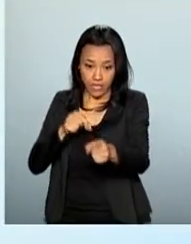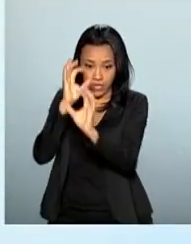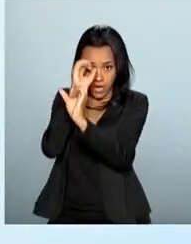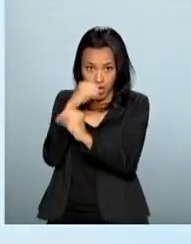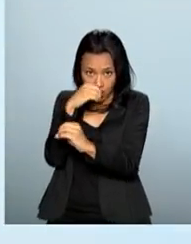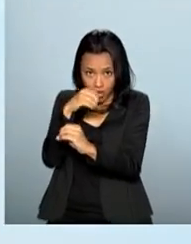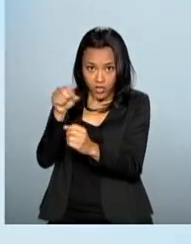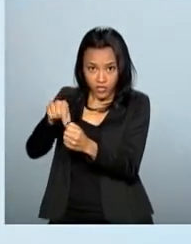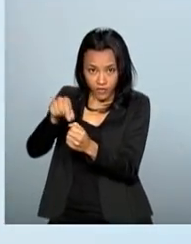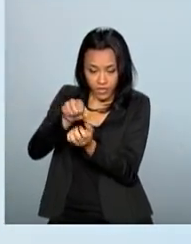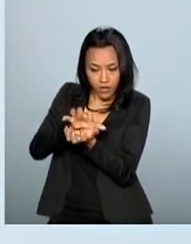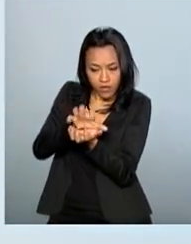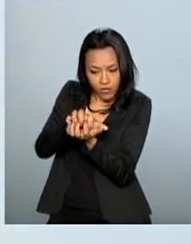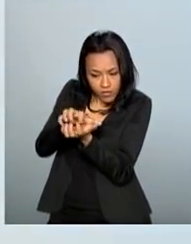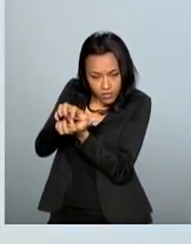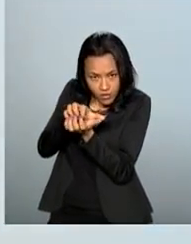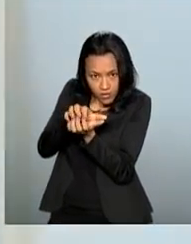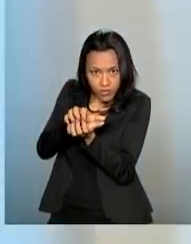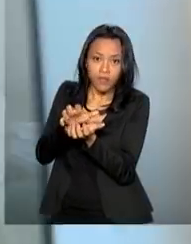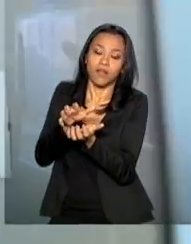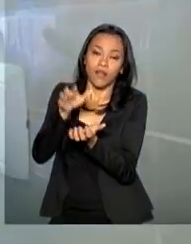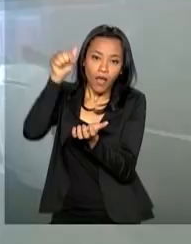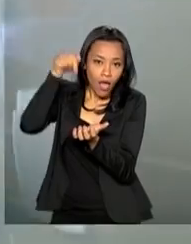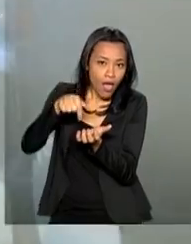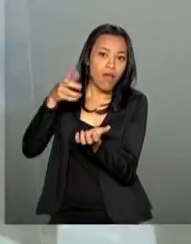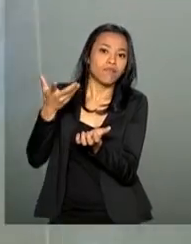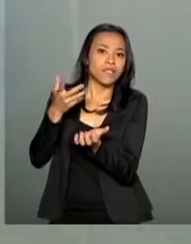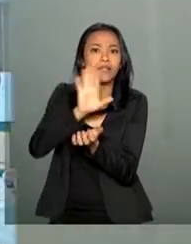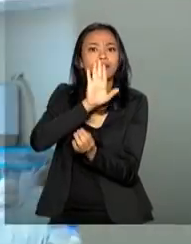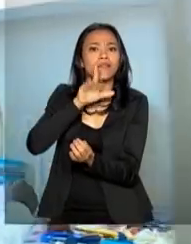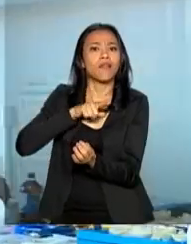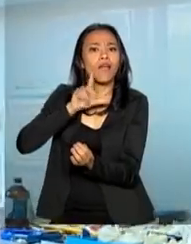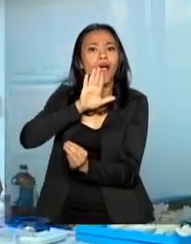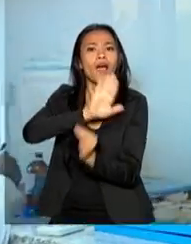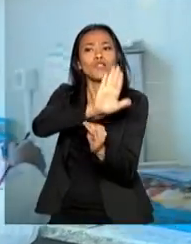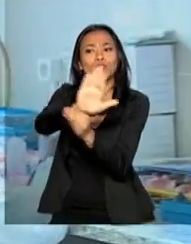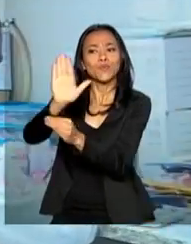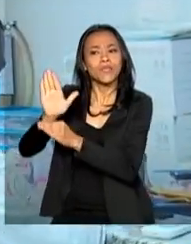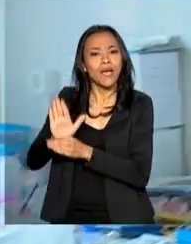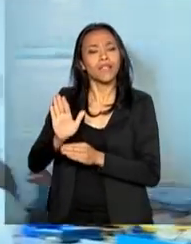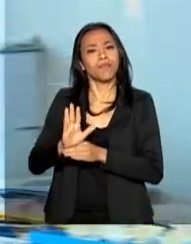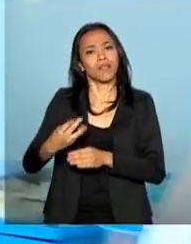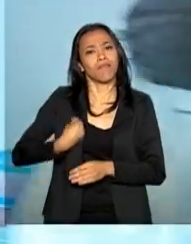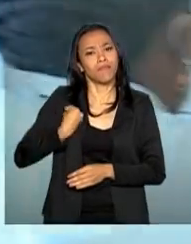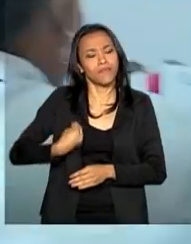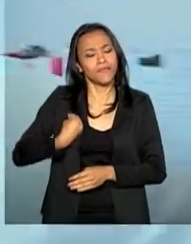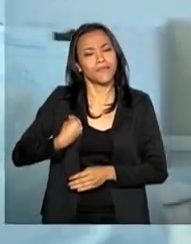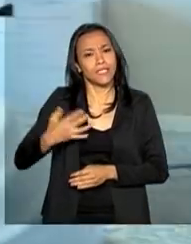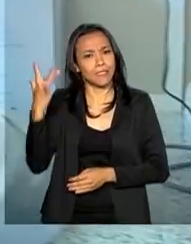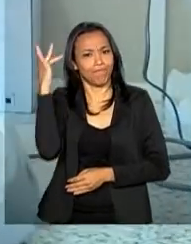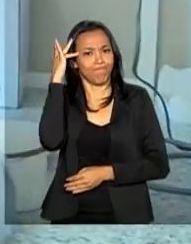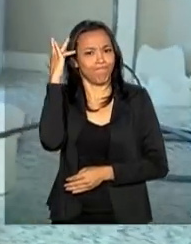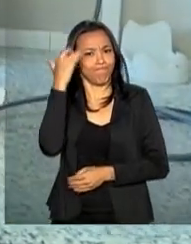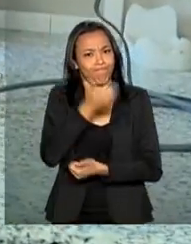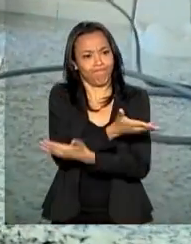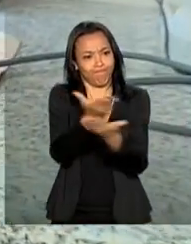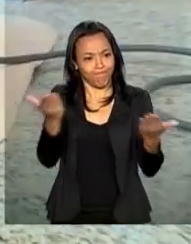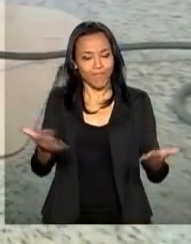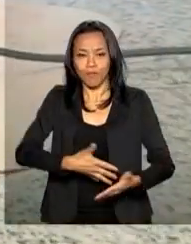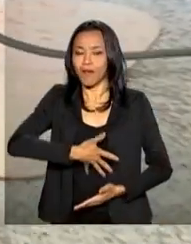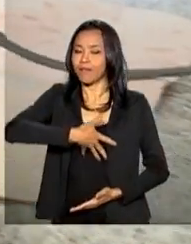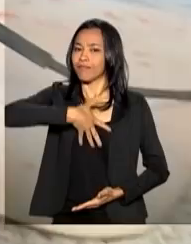fabricação de próteses dentárias. Uma iniciativa que tem ajudado a devolver qualidade de vida e autoestima a